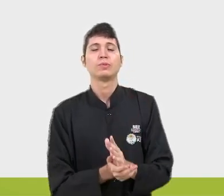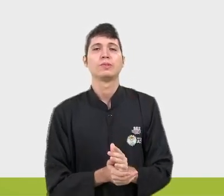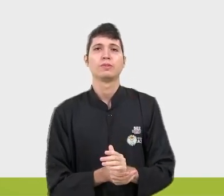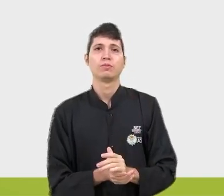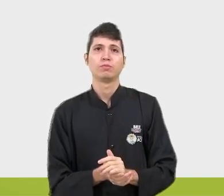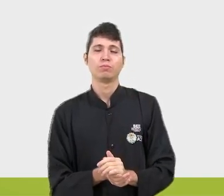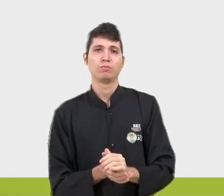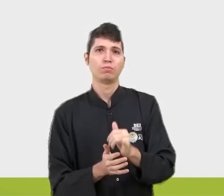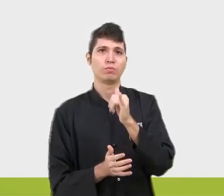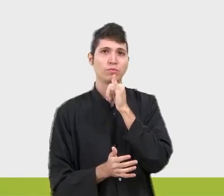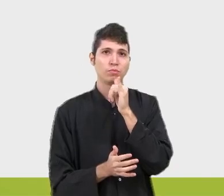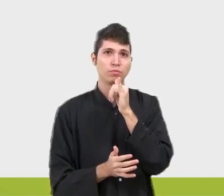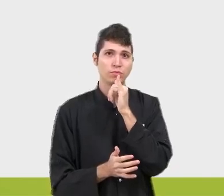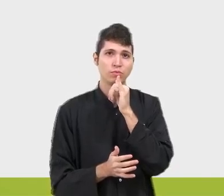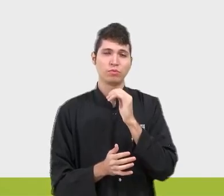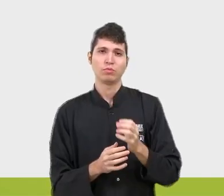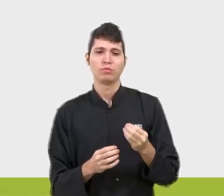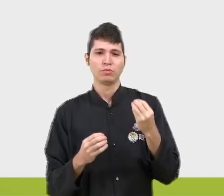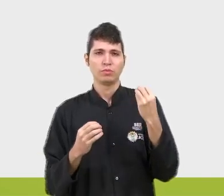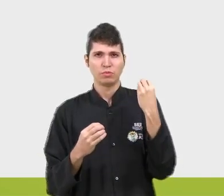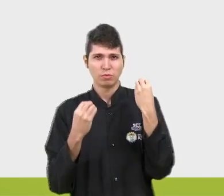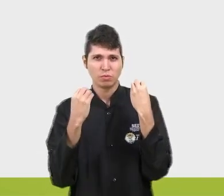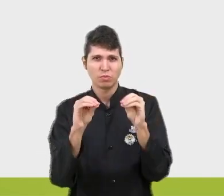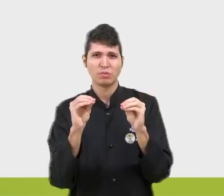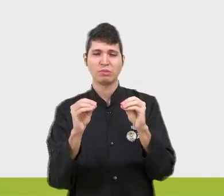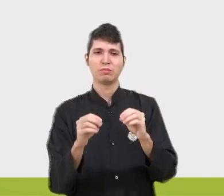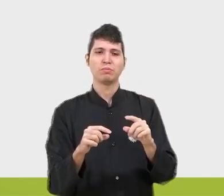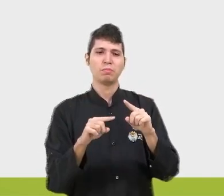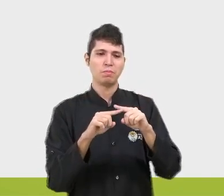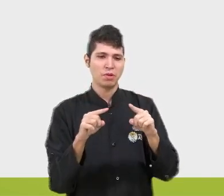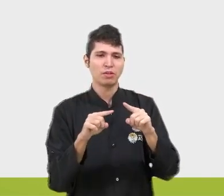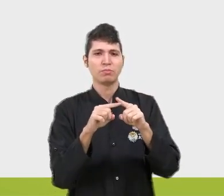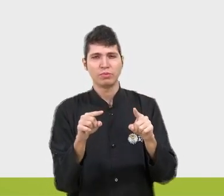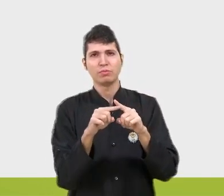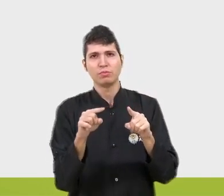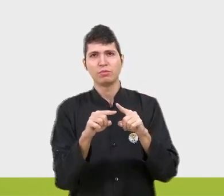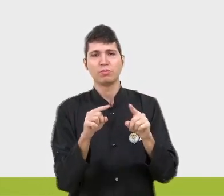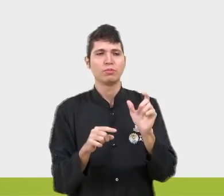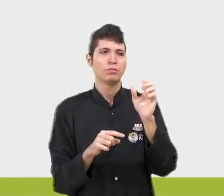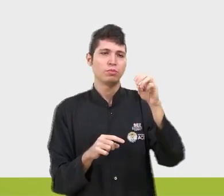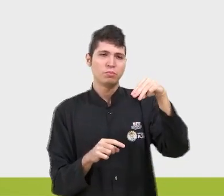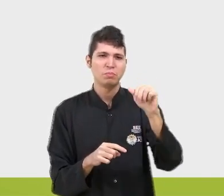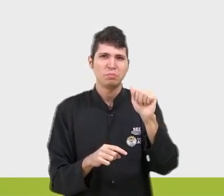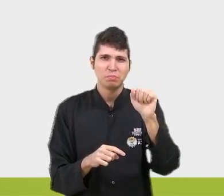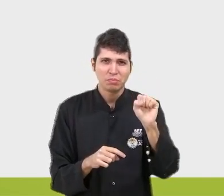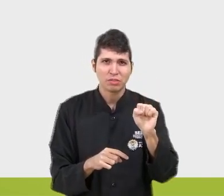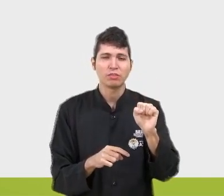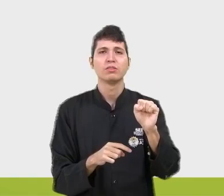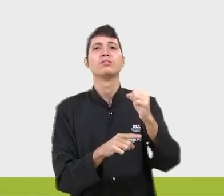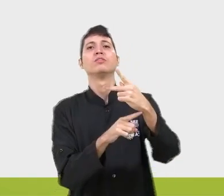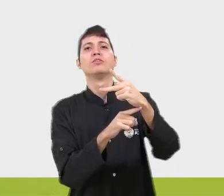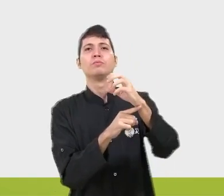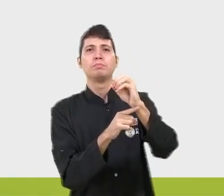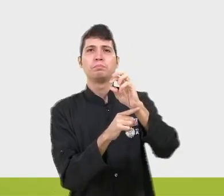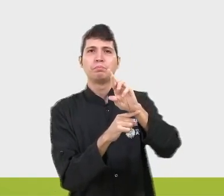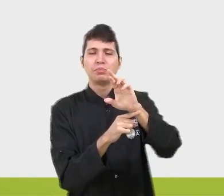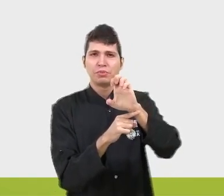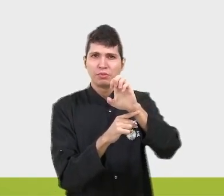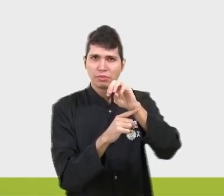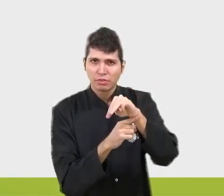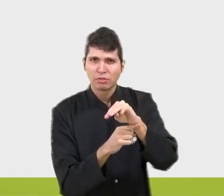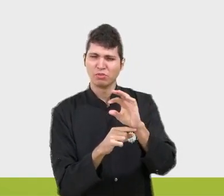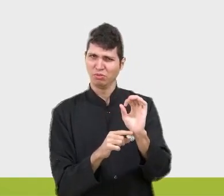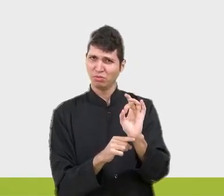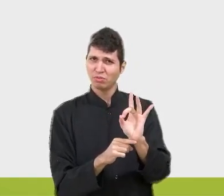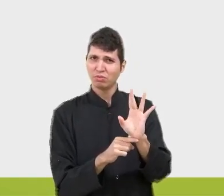exemplo, o mais, ou então o porém, e ficar só nesses dois. Não, tem vários